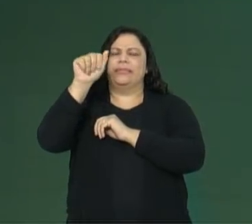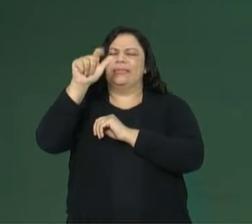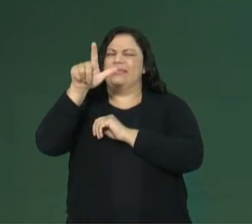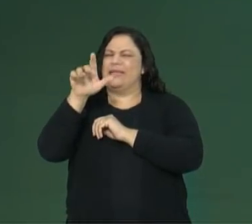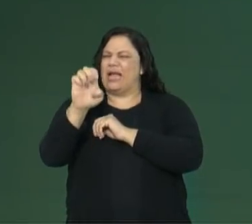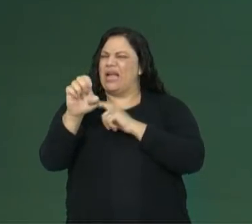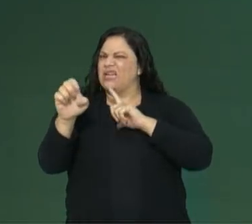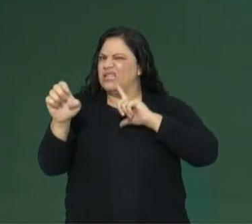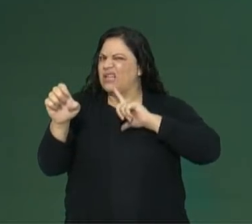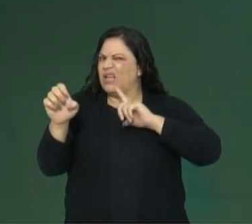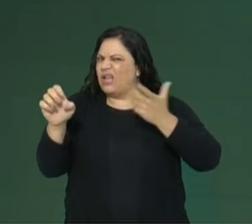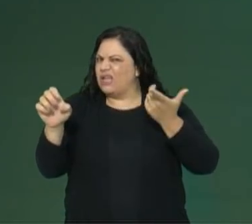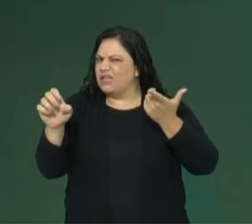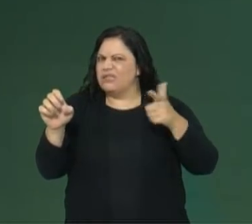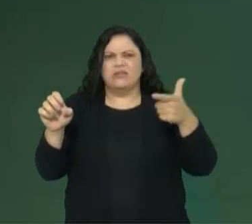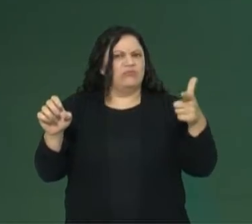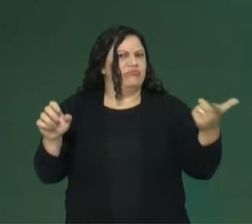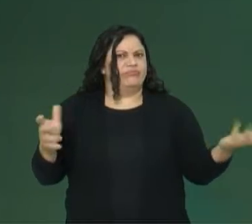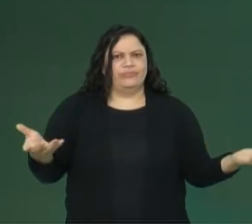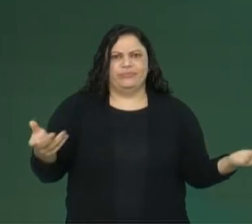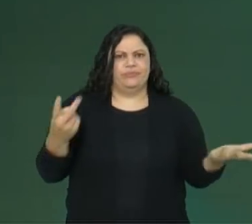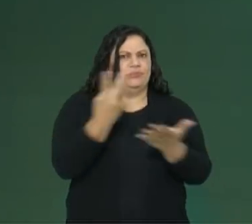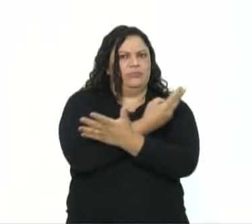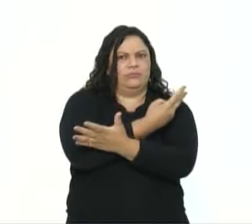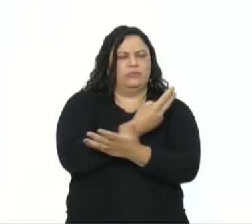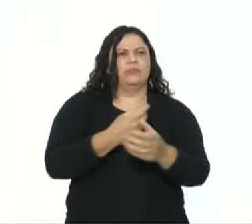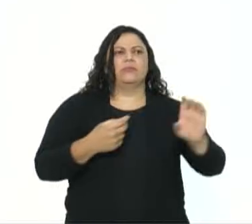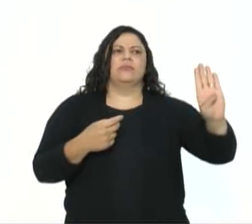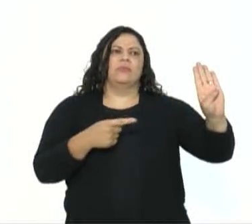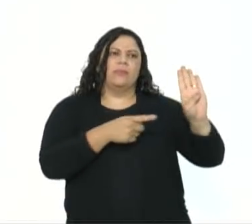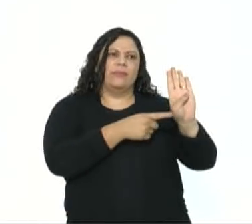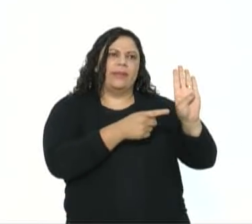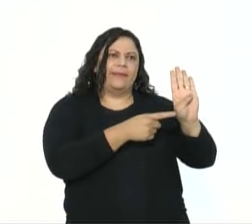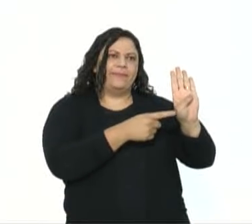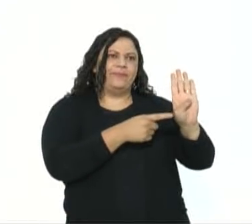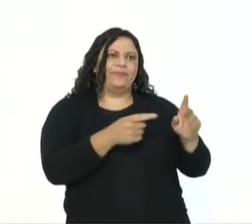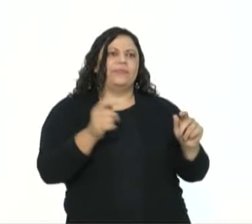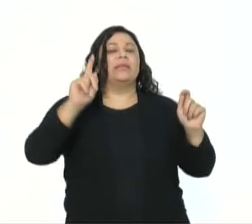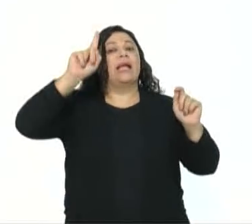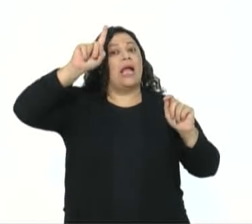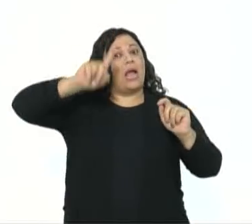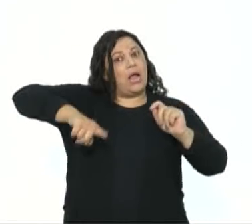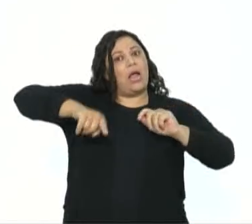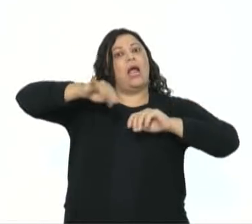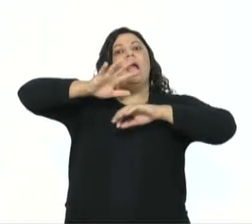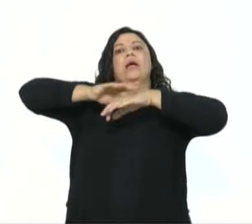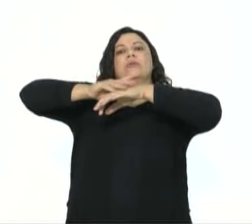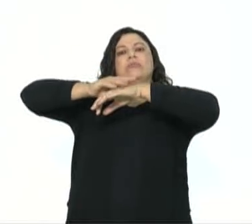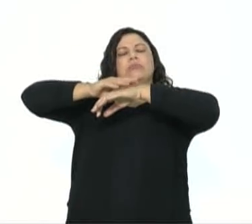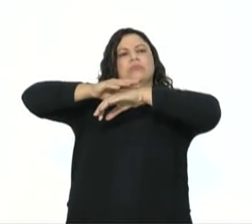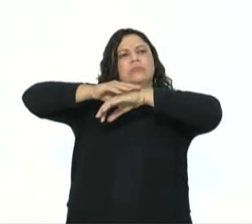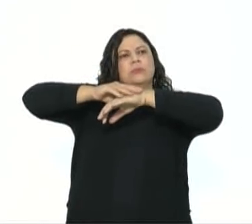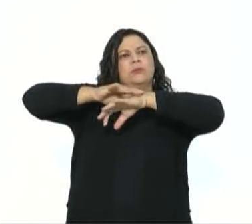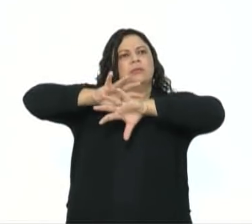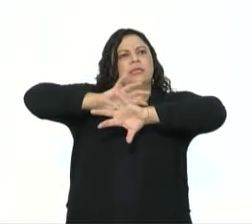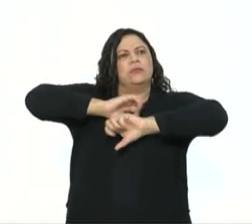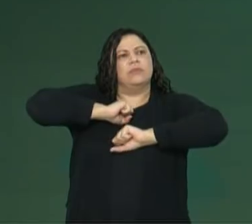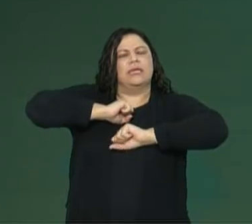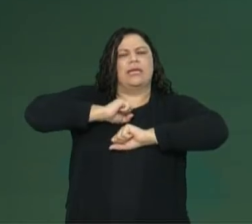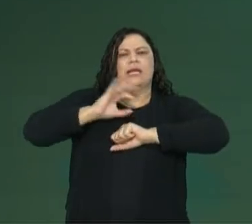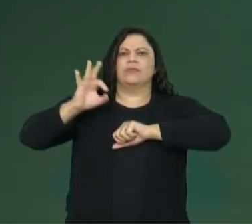tem escrito lumbricoides? Não tem, errado. Letra B, a ascaridíase é transmitida pela picada de um